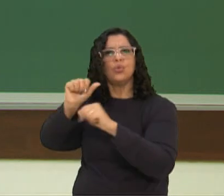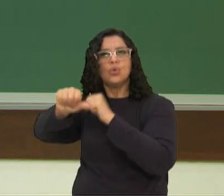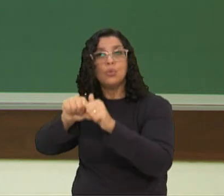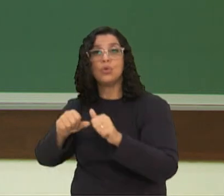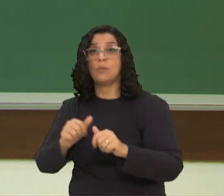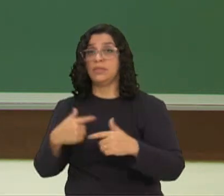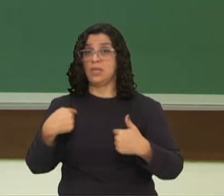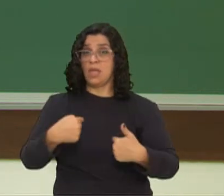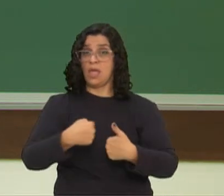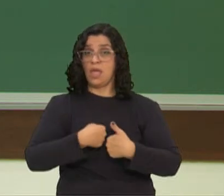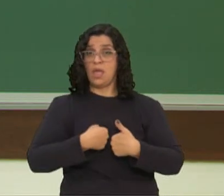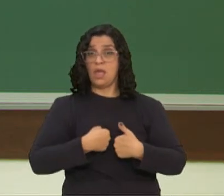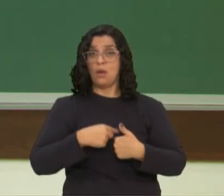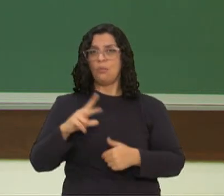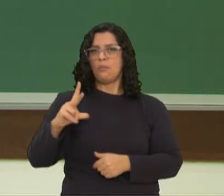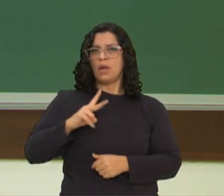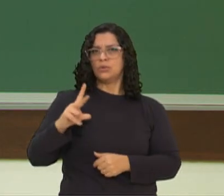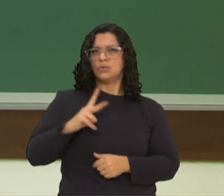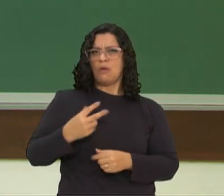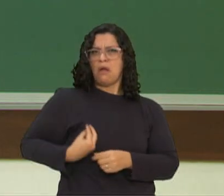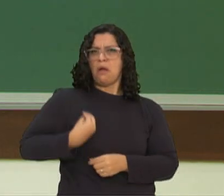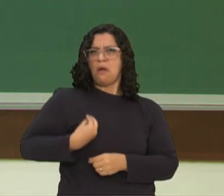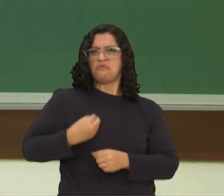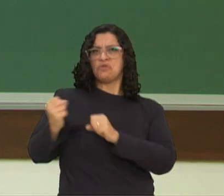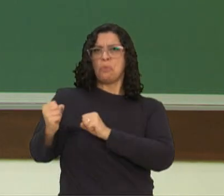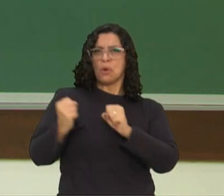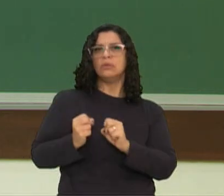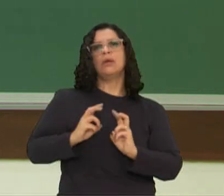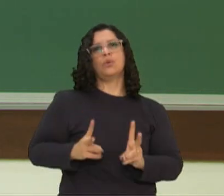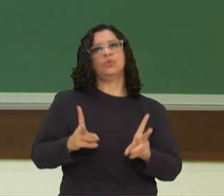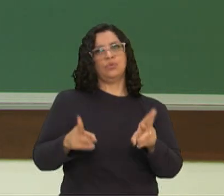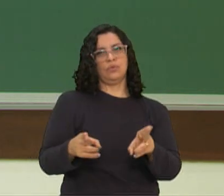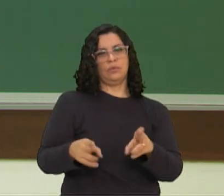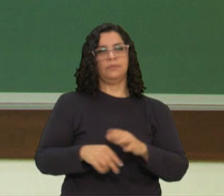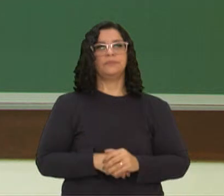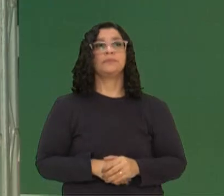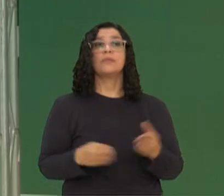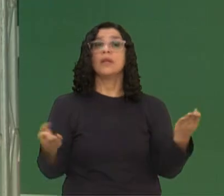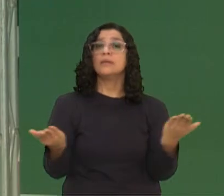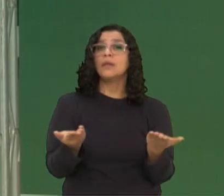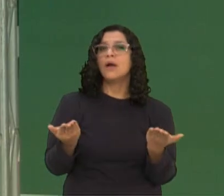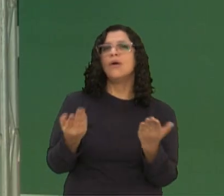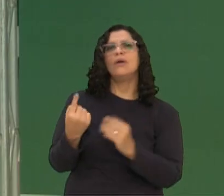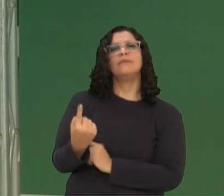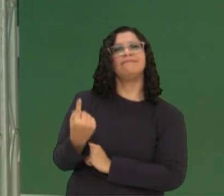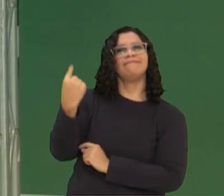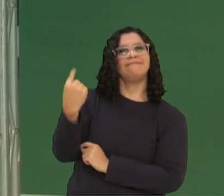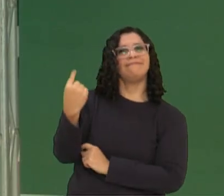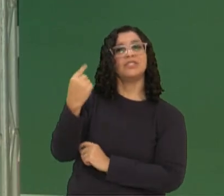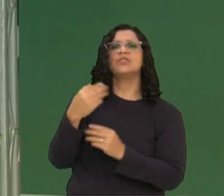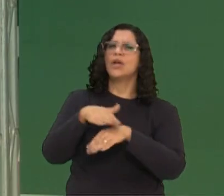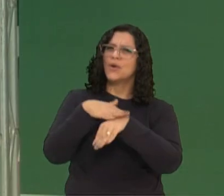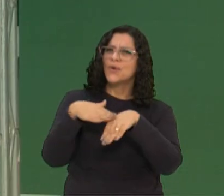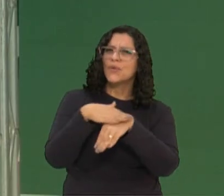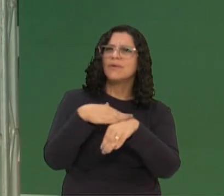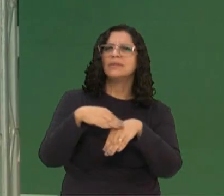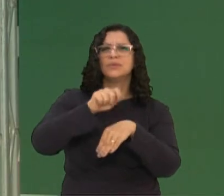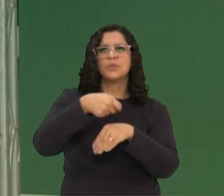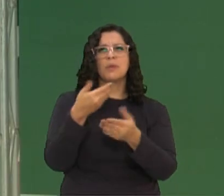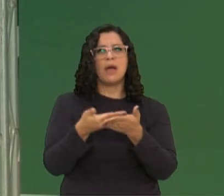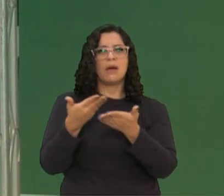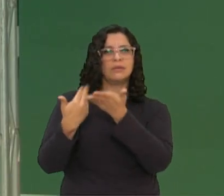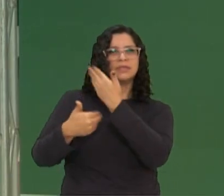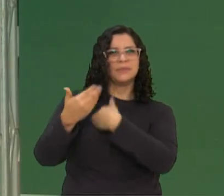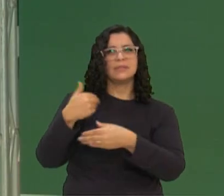de nada que era só deles. E aí eu trago para vocês esse carinha que a gente já conversou em algumas